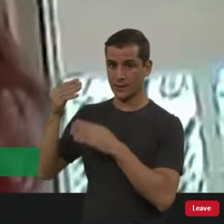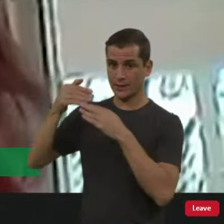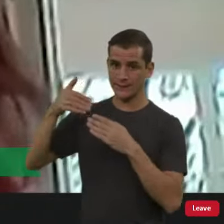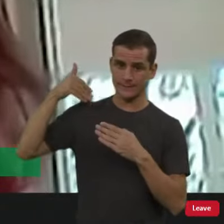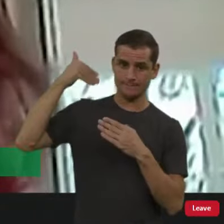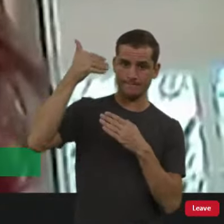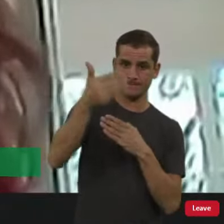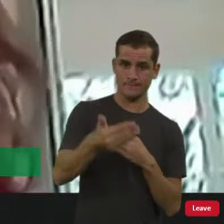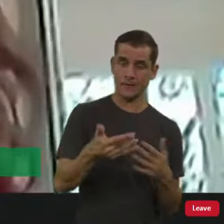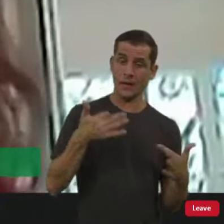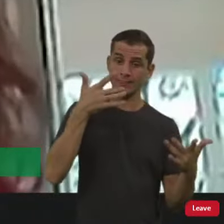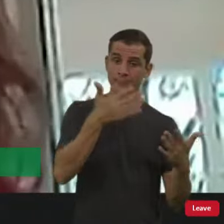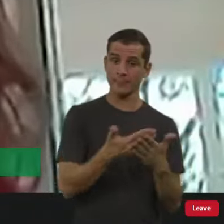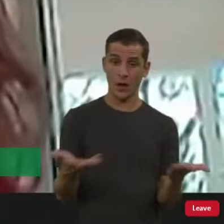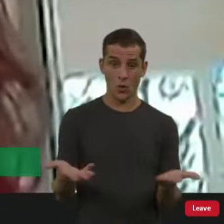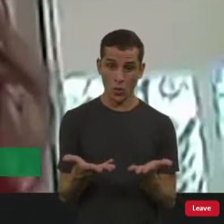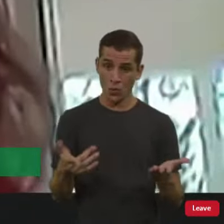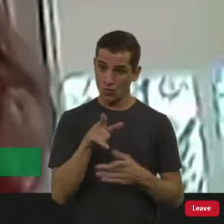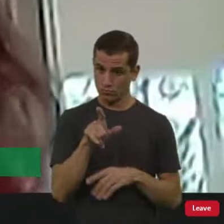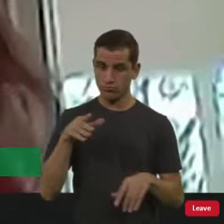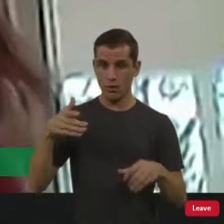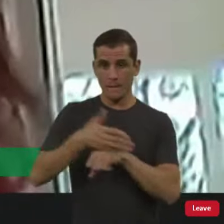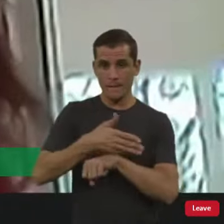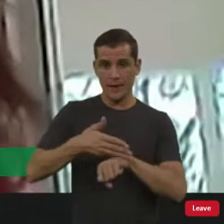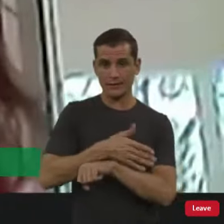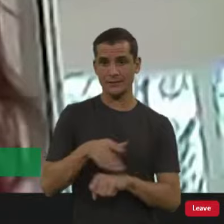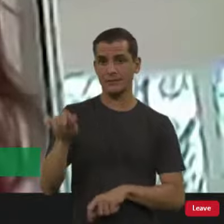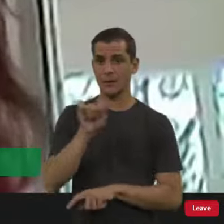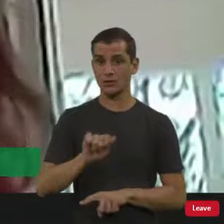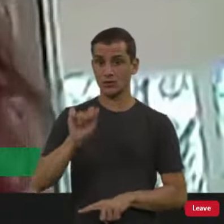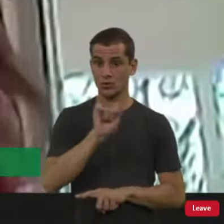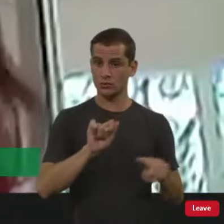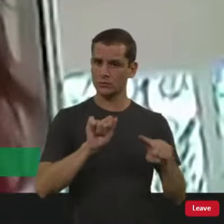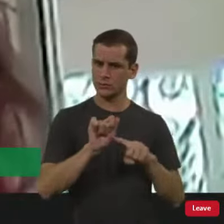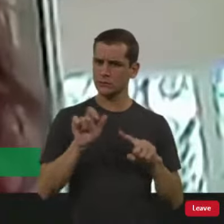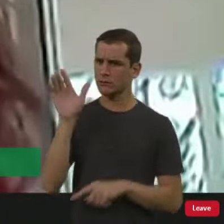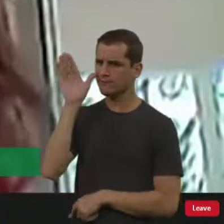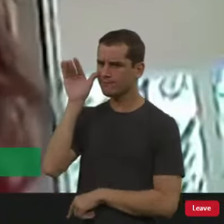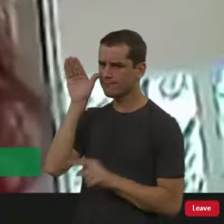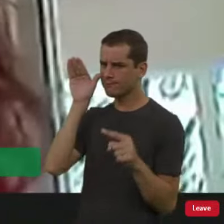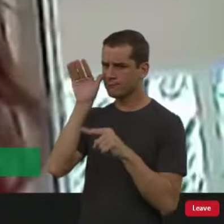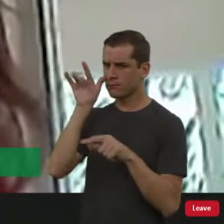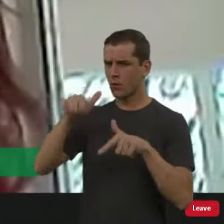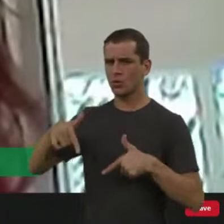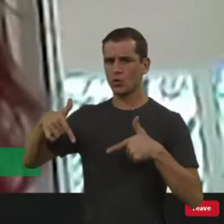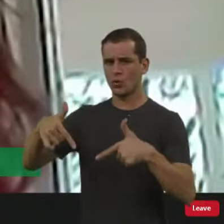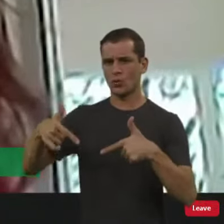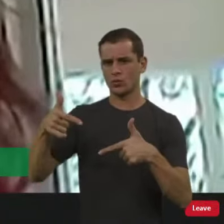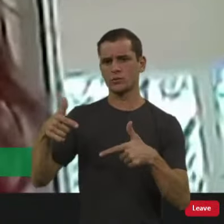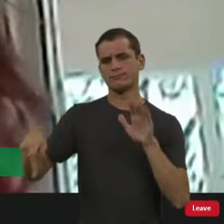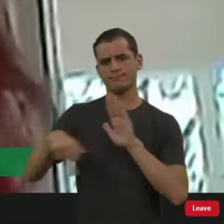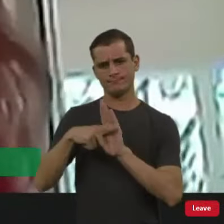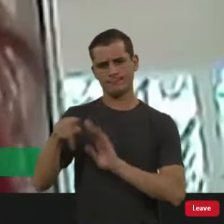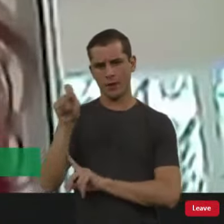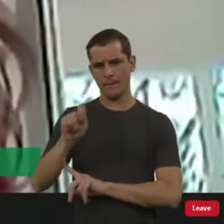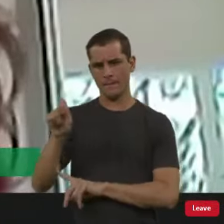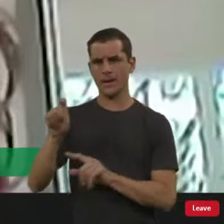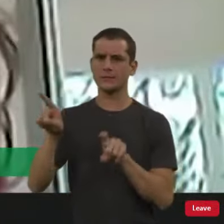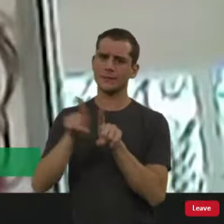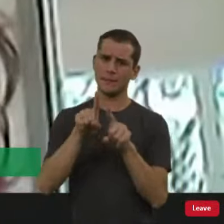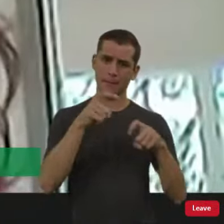desenvolvimento científico do tratamento da doença e toda a luta da ABRAF, da Sociedade Médica e todos os profissionais para que